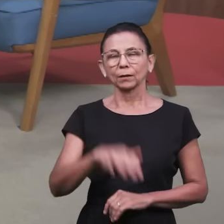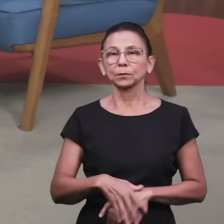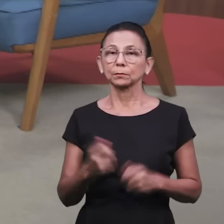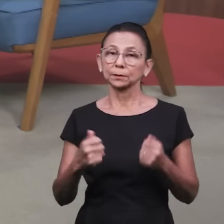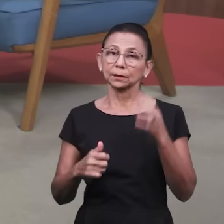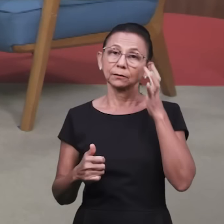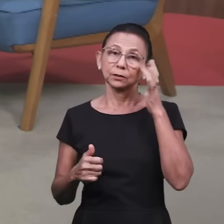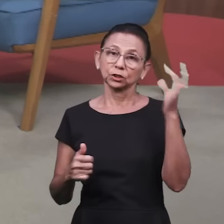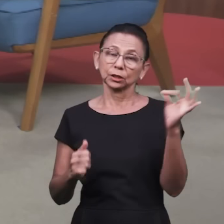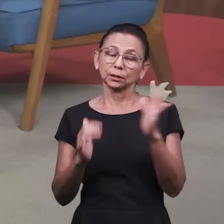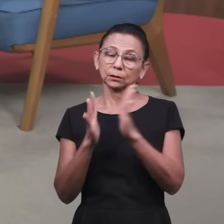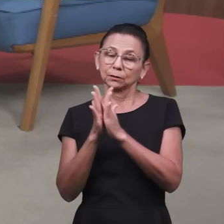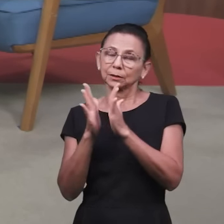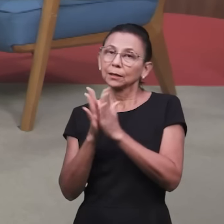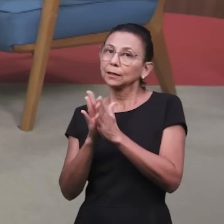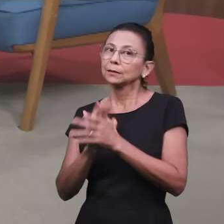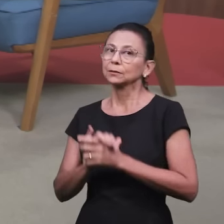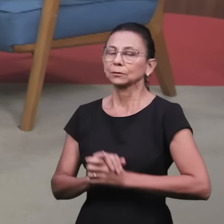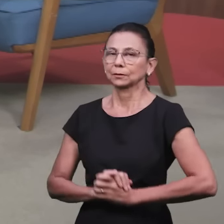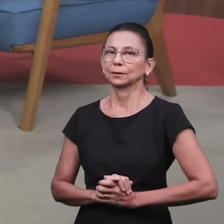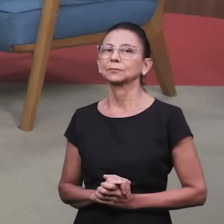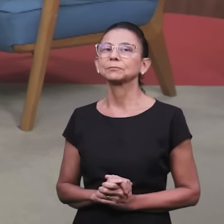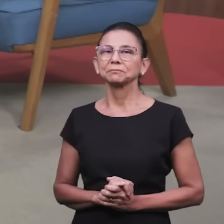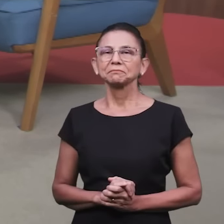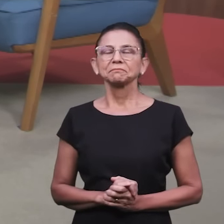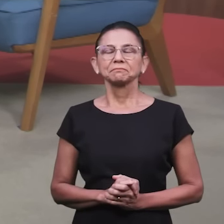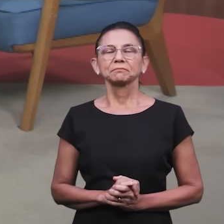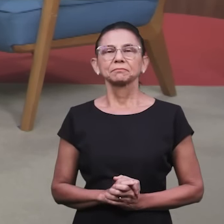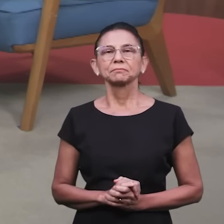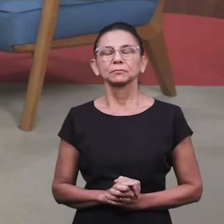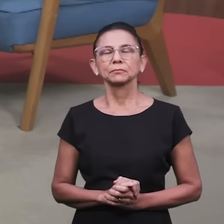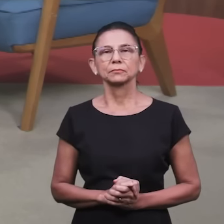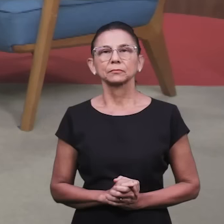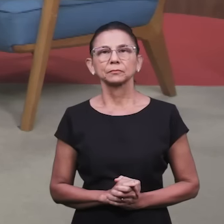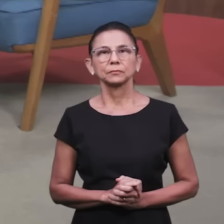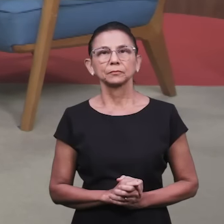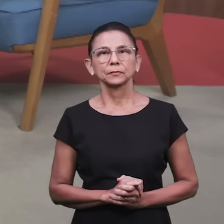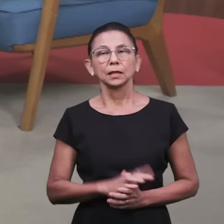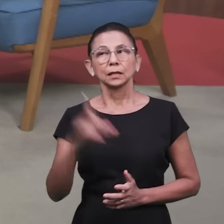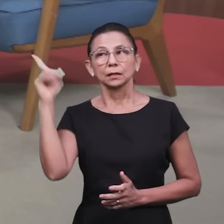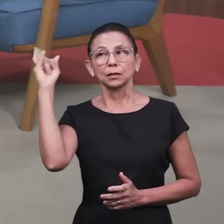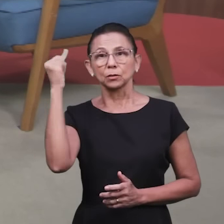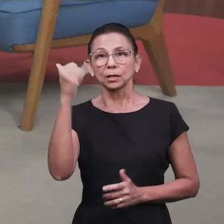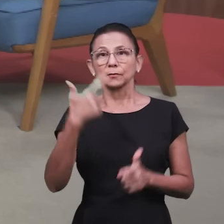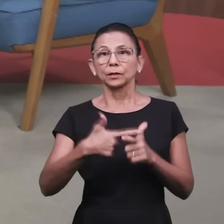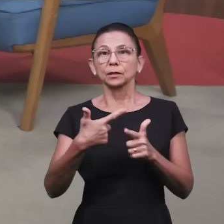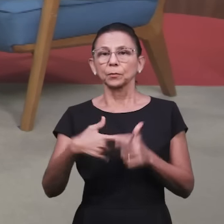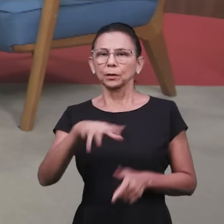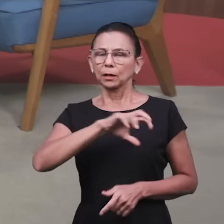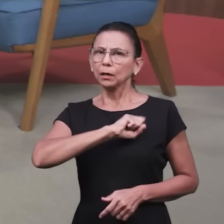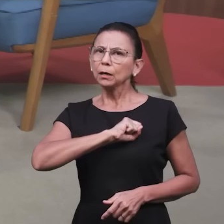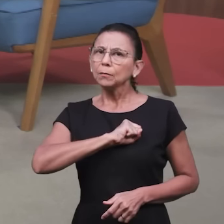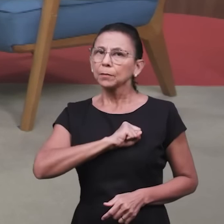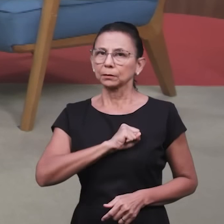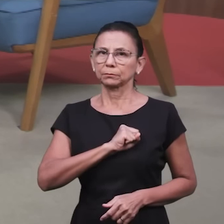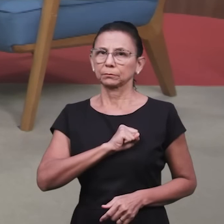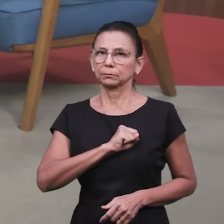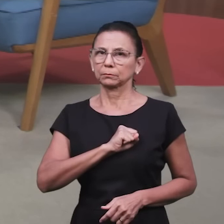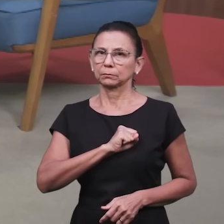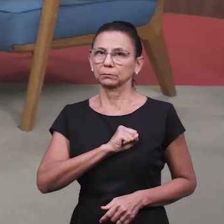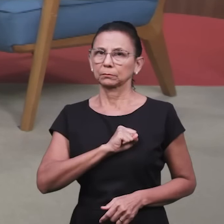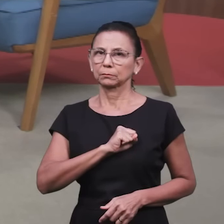é vigilância e oração. E é um despertamento com amor. Exatamente. Porque Deus nos ama. Isso mesmo. Por isso que ele está